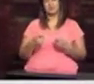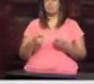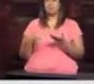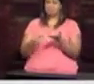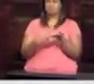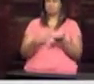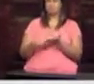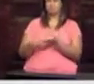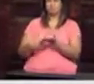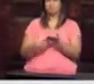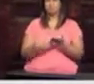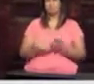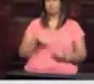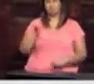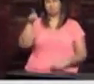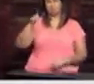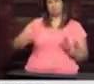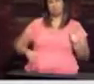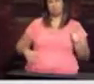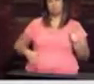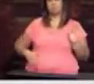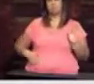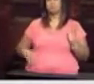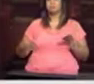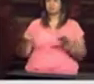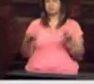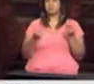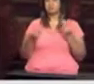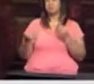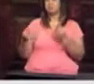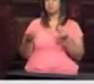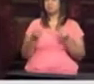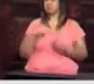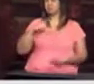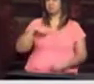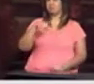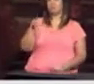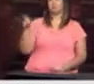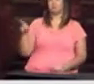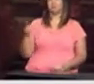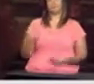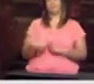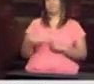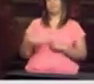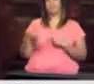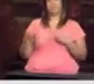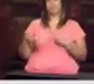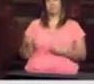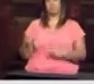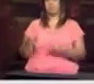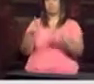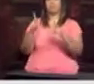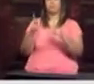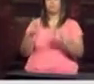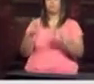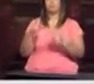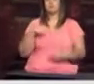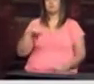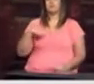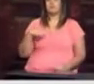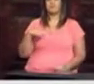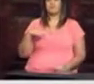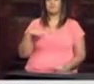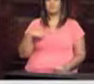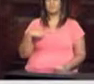traficantes, temos que combinar com os marginais, porque toda a vida, realmente, ela é